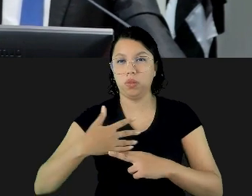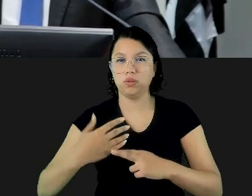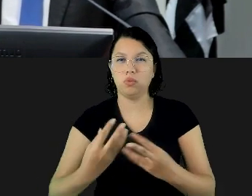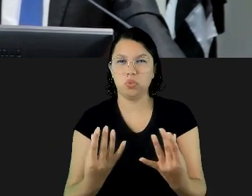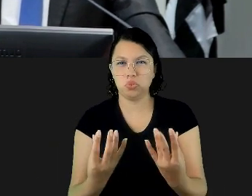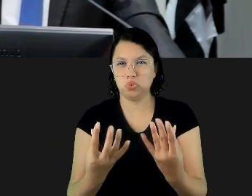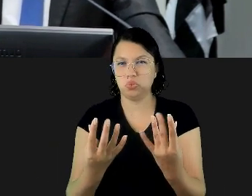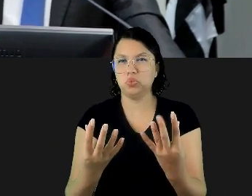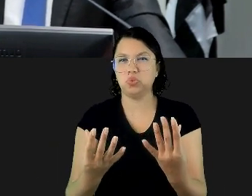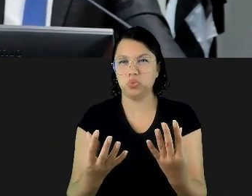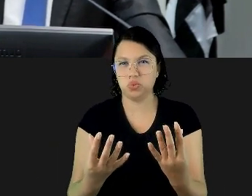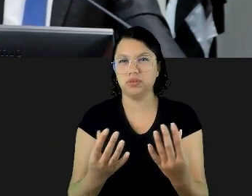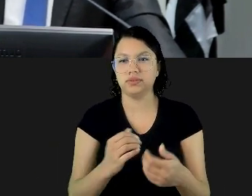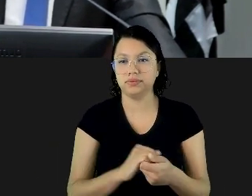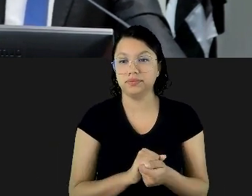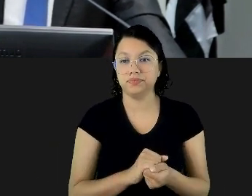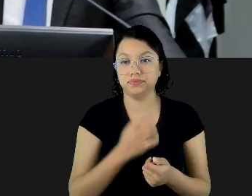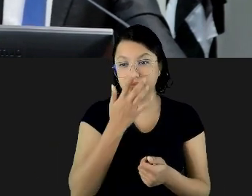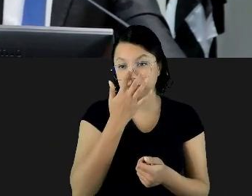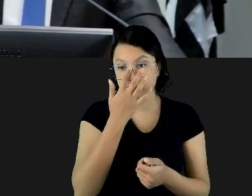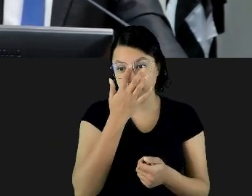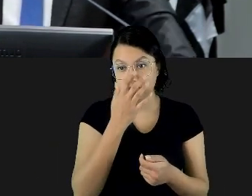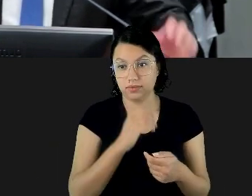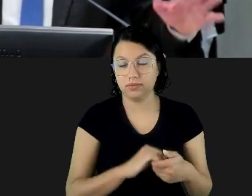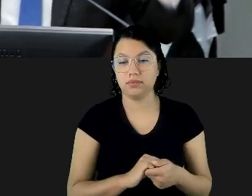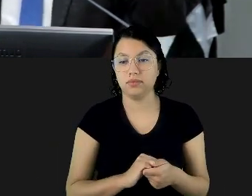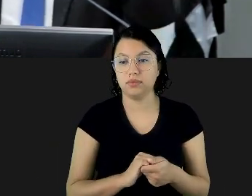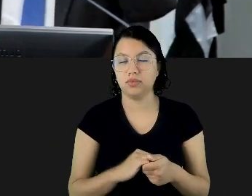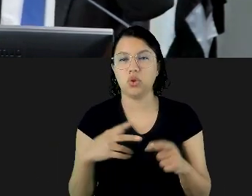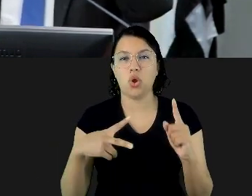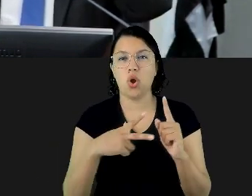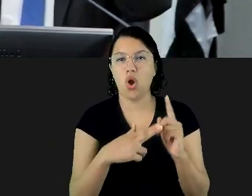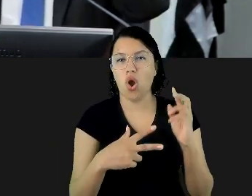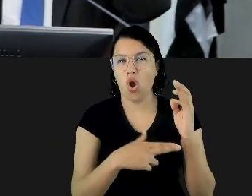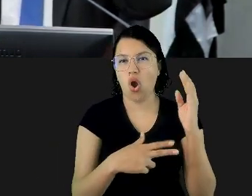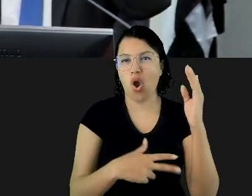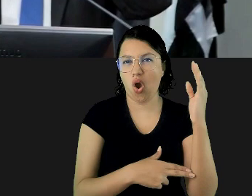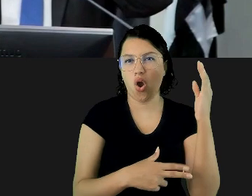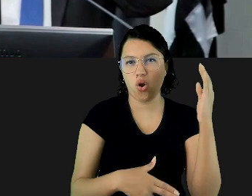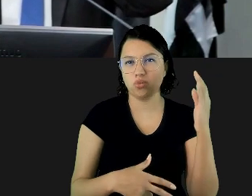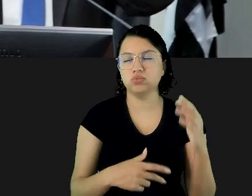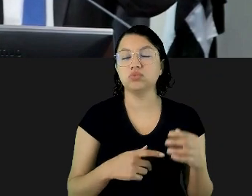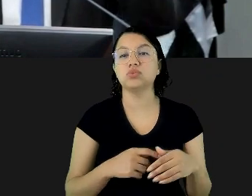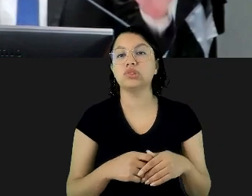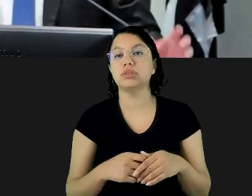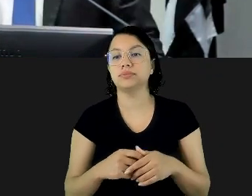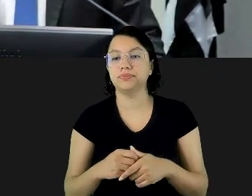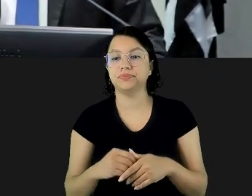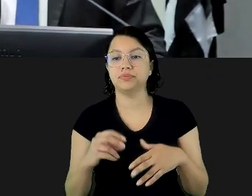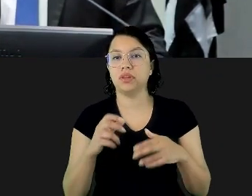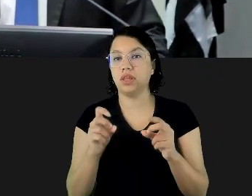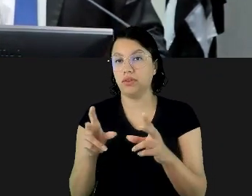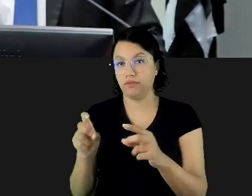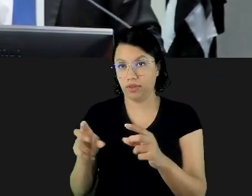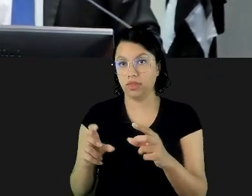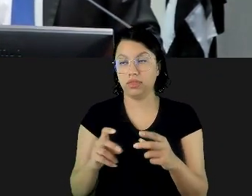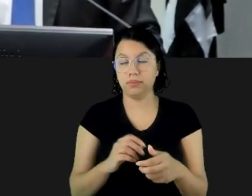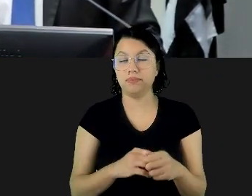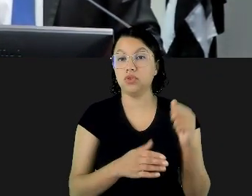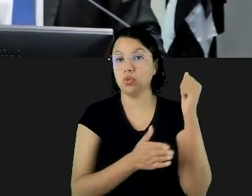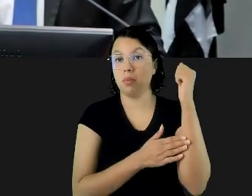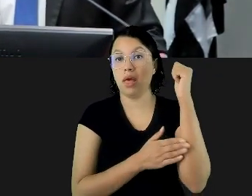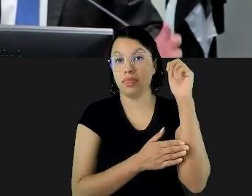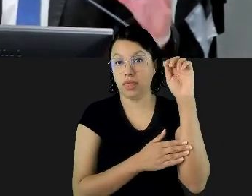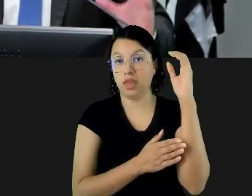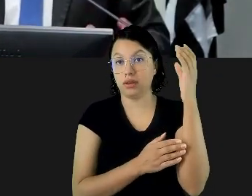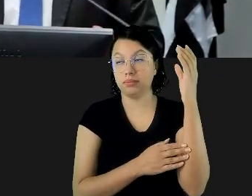tráfico ilegal de madeira, garimpo, também tem no Pantanal, esses mesmos problemas. Então, foi uma forma da